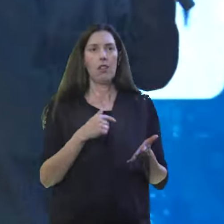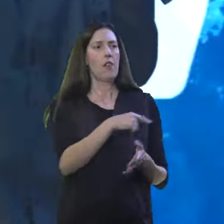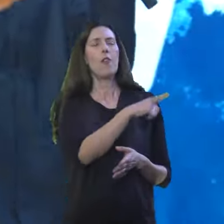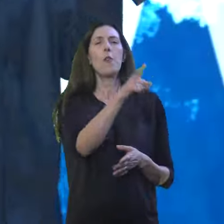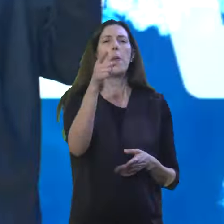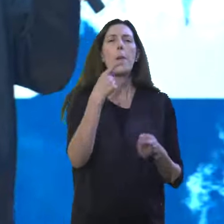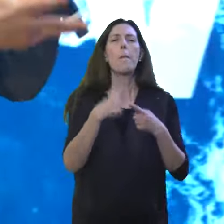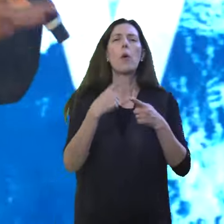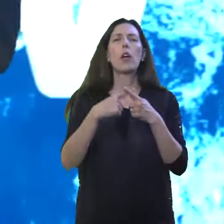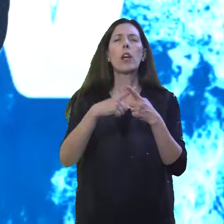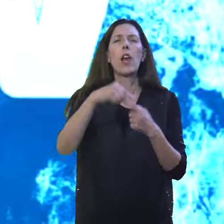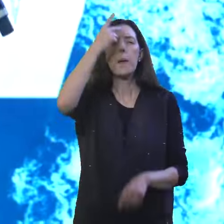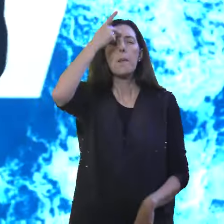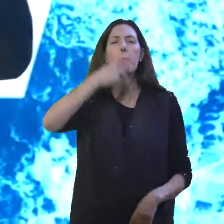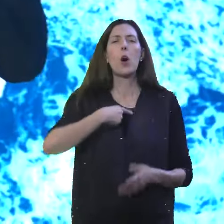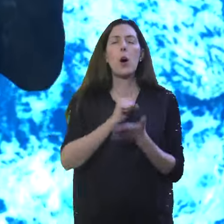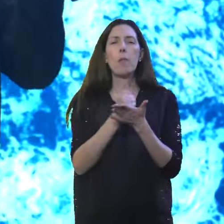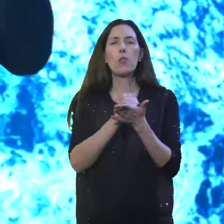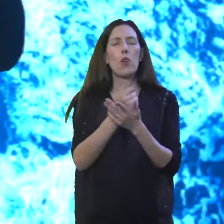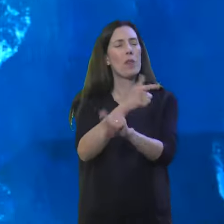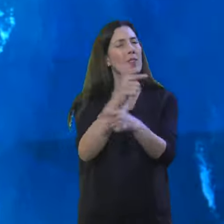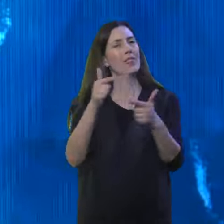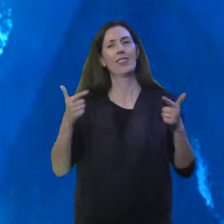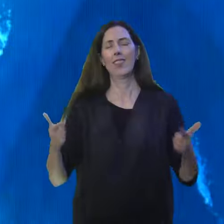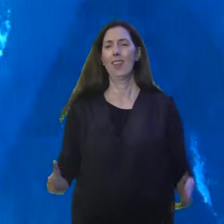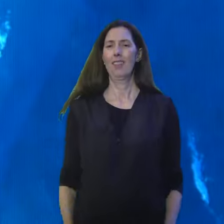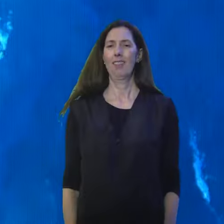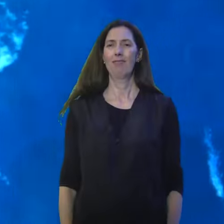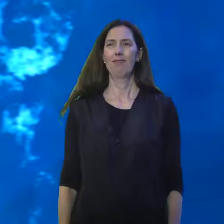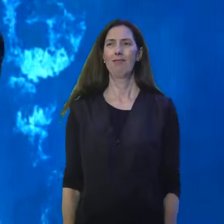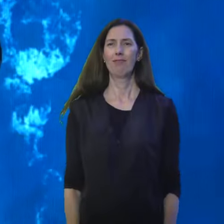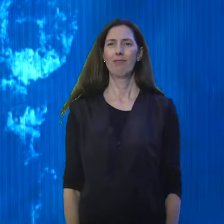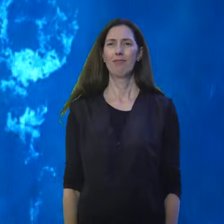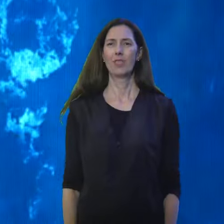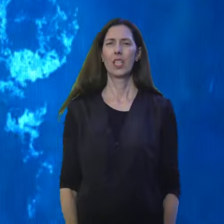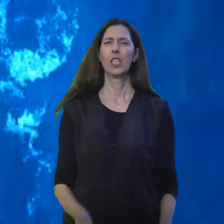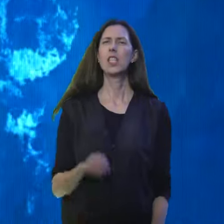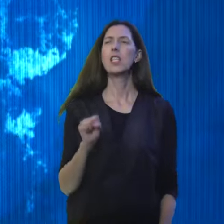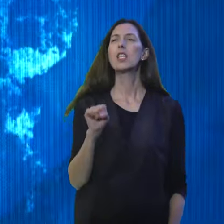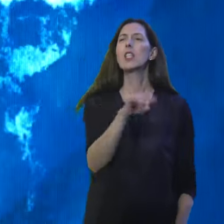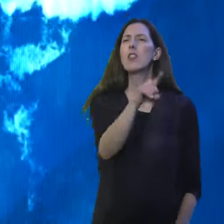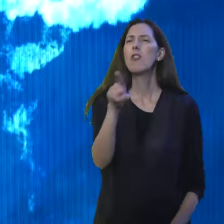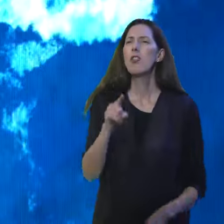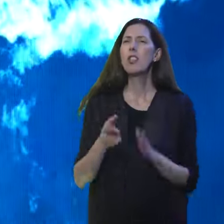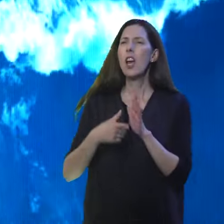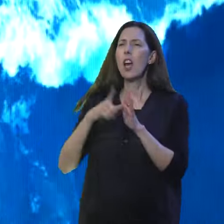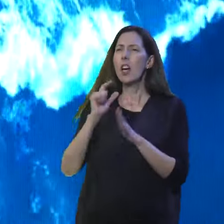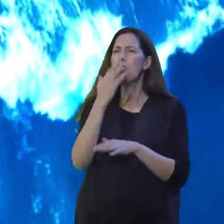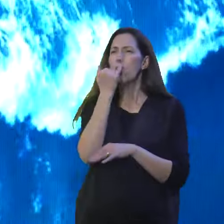falta de domínio próprio, que é fruto do Espírito. Quem aqui fica chato antes de comer?